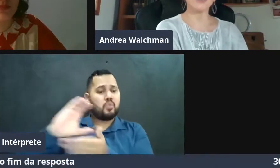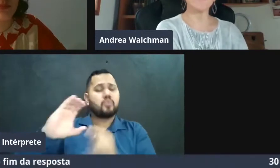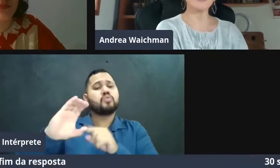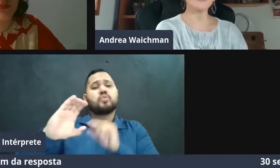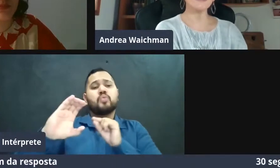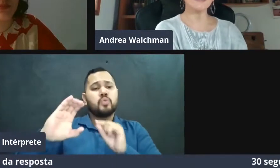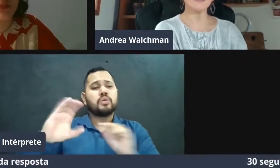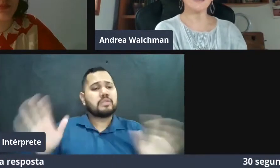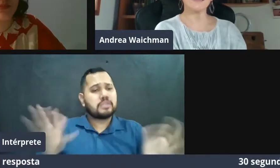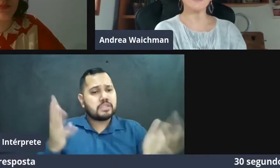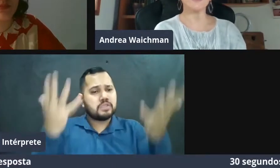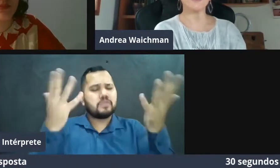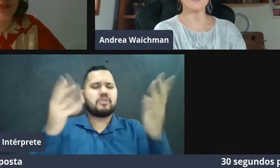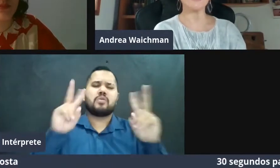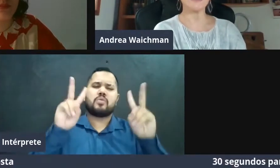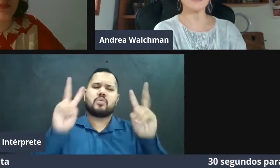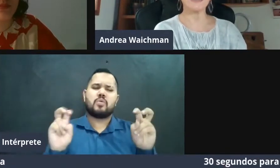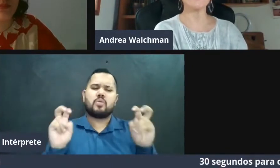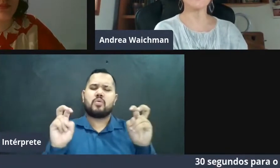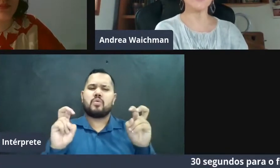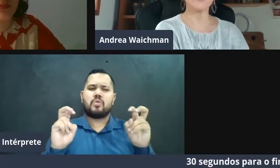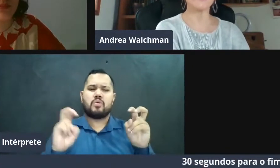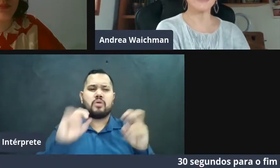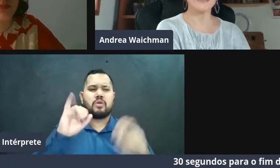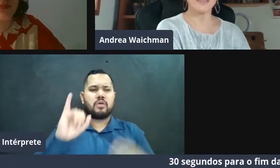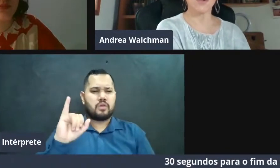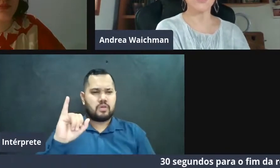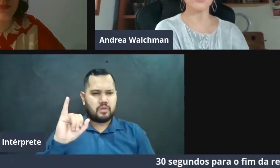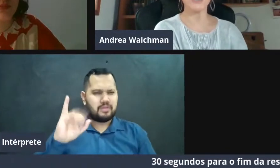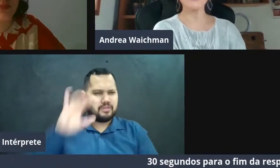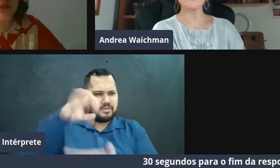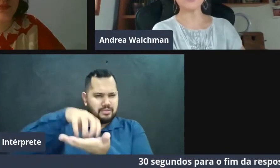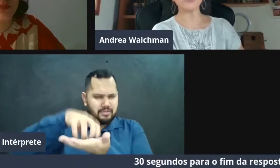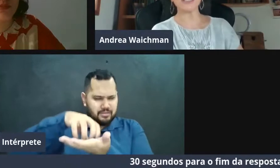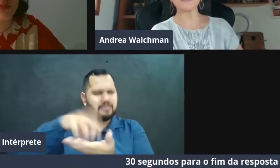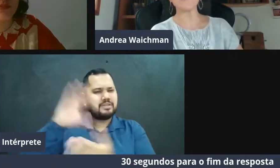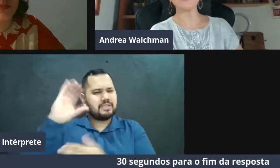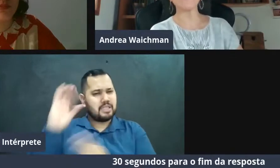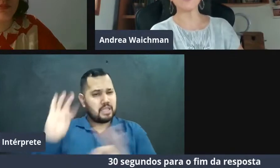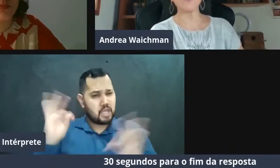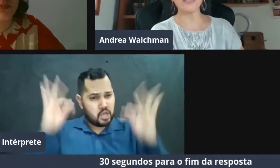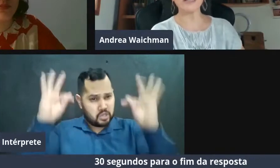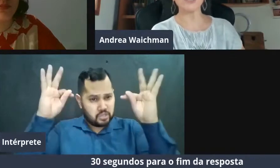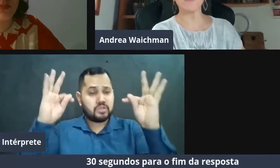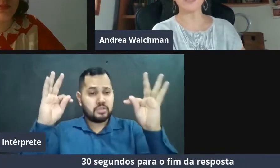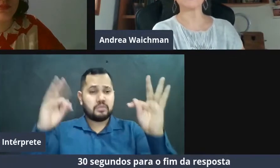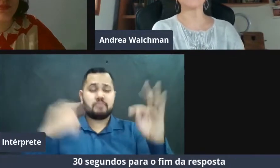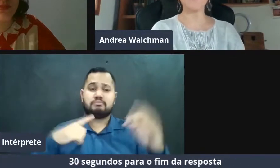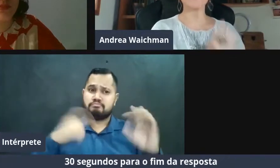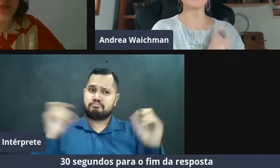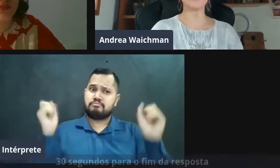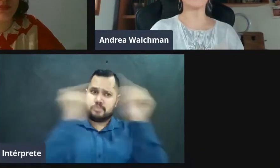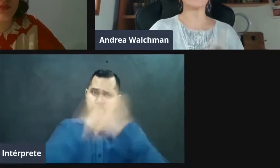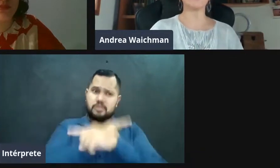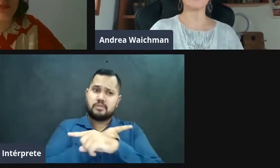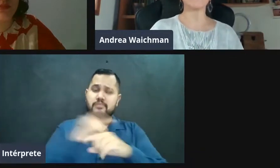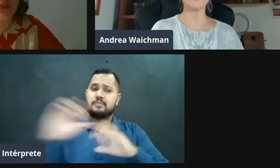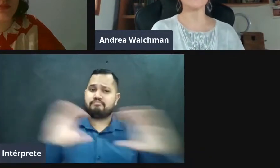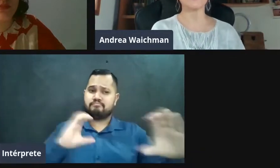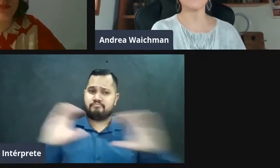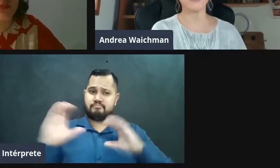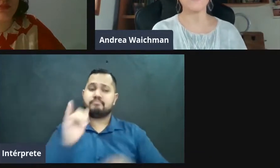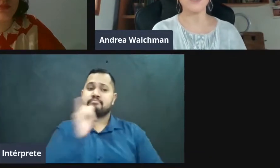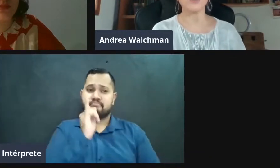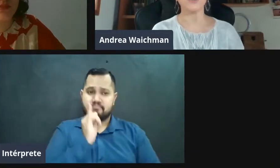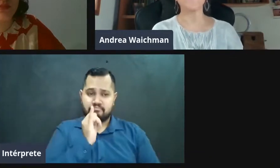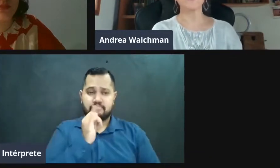no que a gente chama de ICTs, Instituições de Ciência e Tecnologia, e a gente tem extrema dificuldade de captar. Só para você ter uma ideia, no